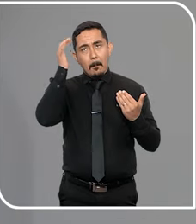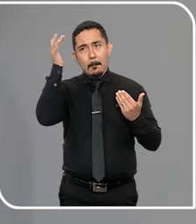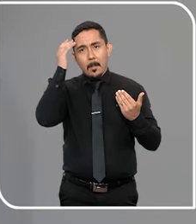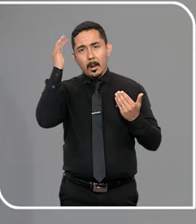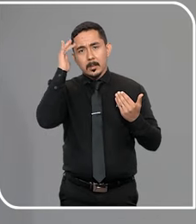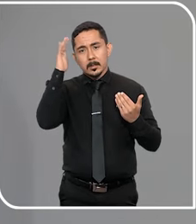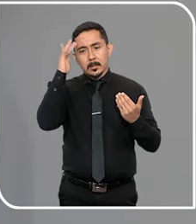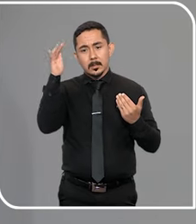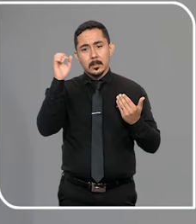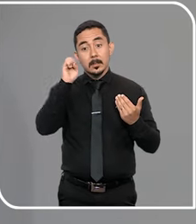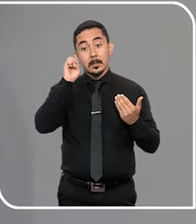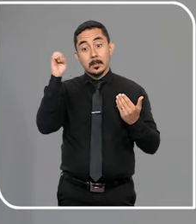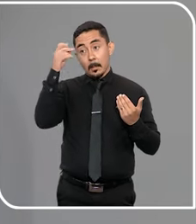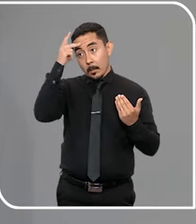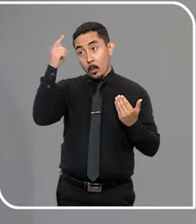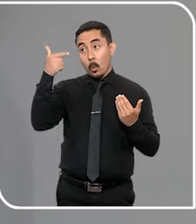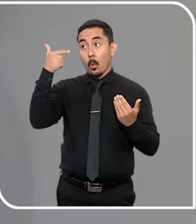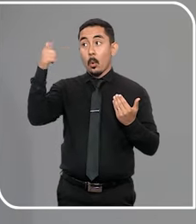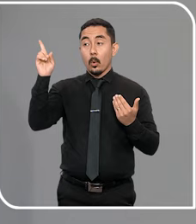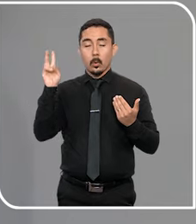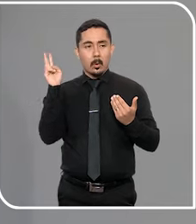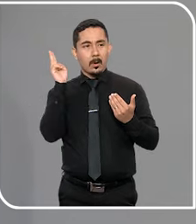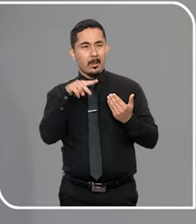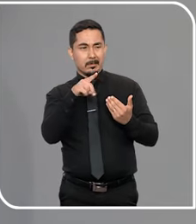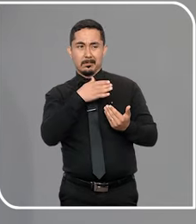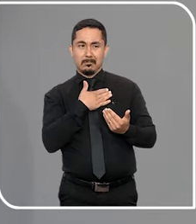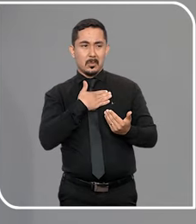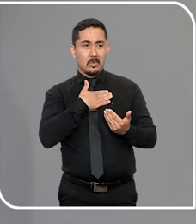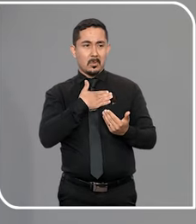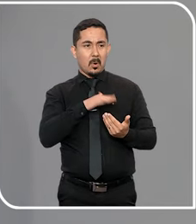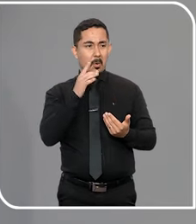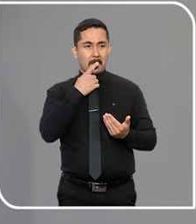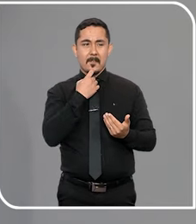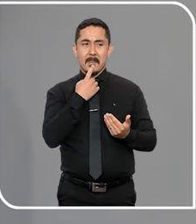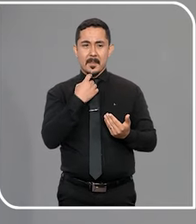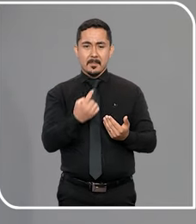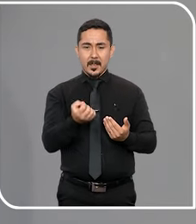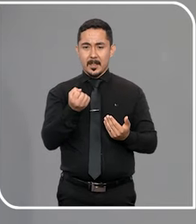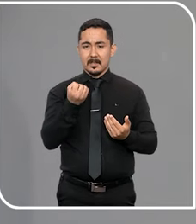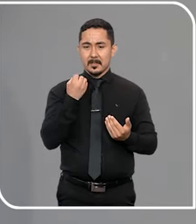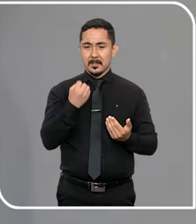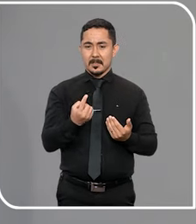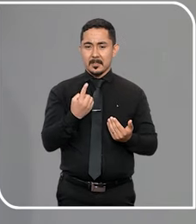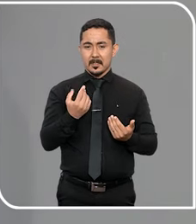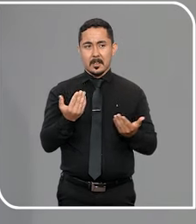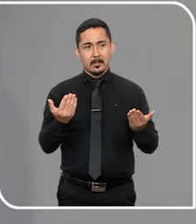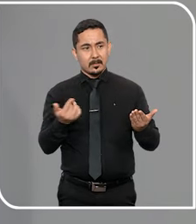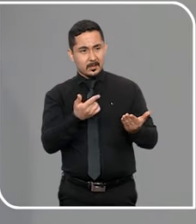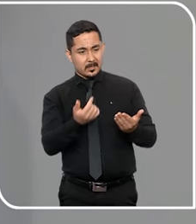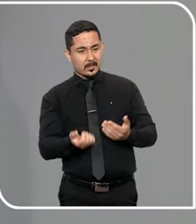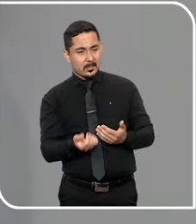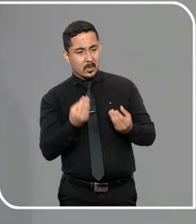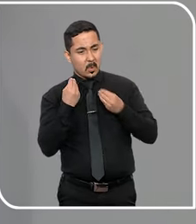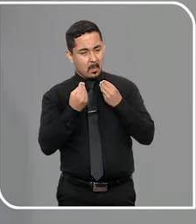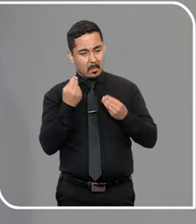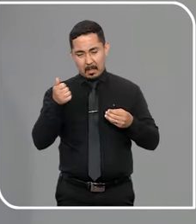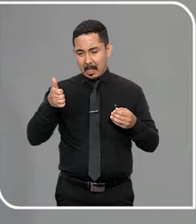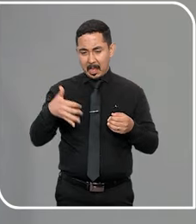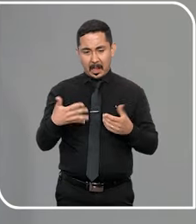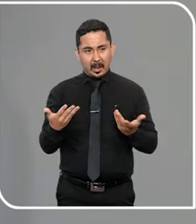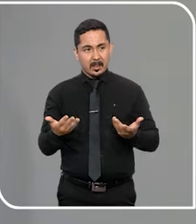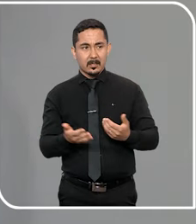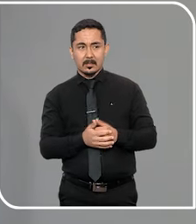vermelho imagina se outras pessoas olhassem e falar eu não gosto do seu cabelo vermelho se seu cabelo é